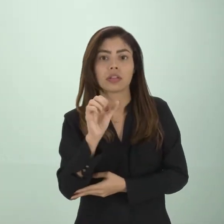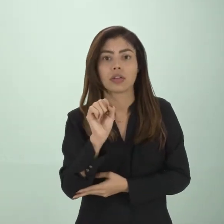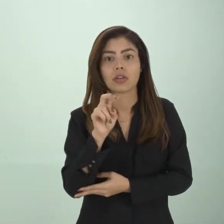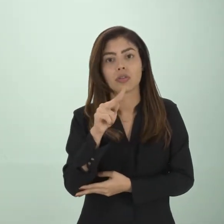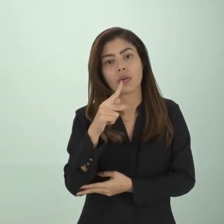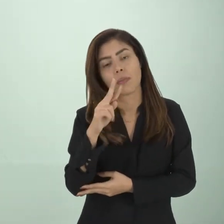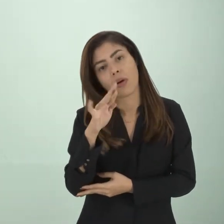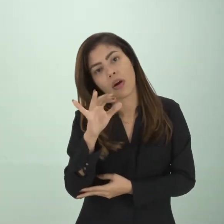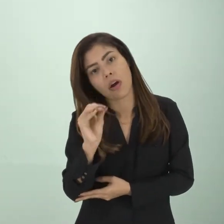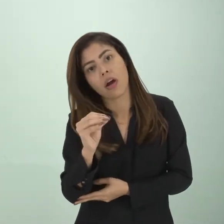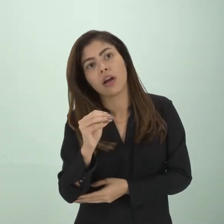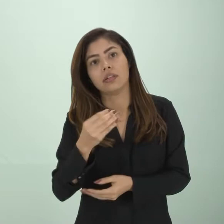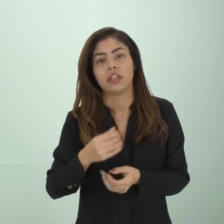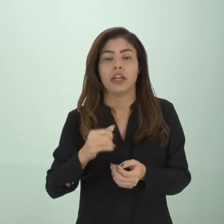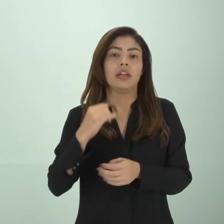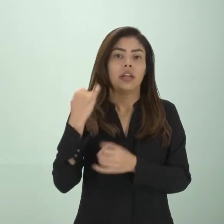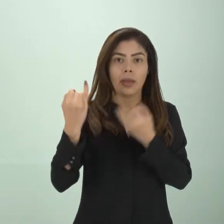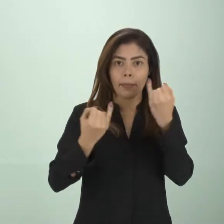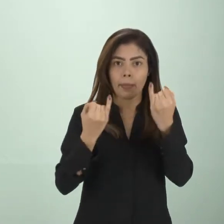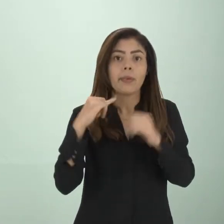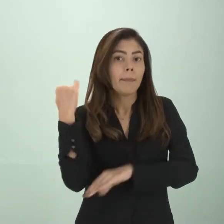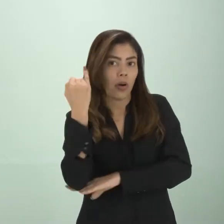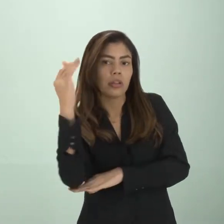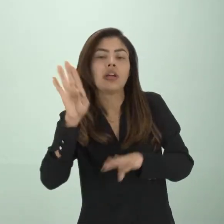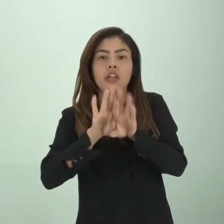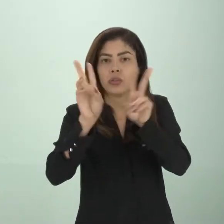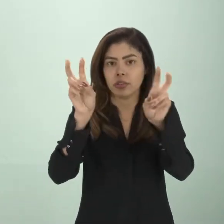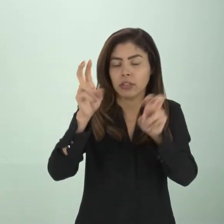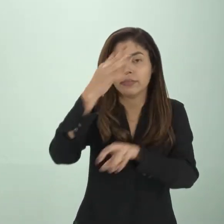da filosofia do período helenístico, que é a